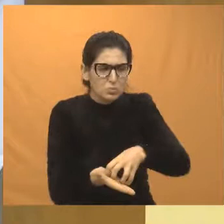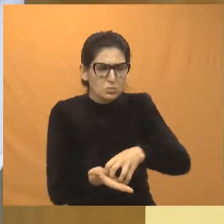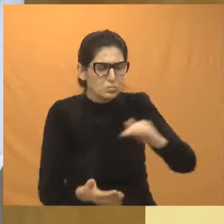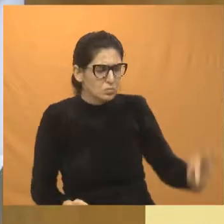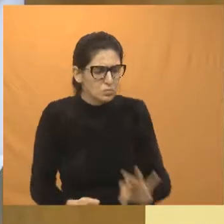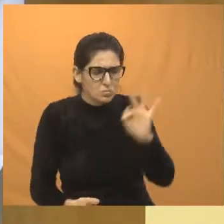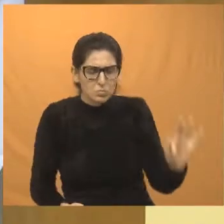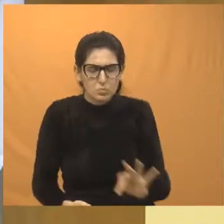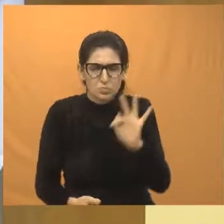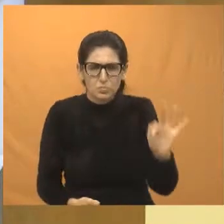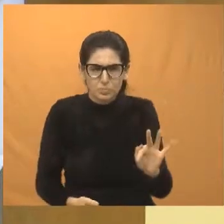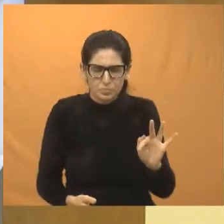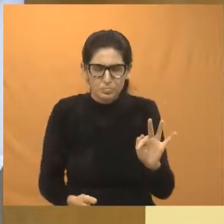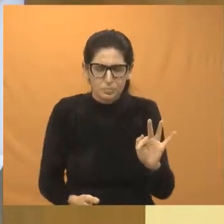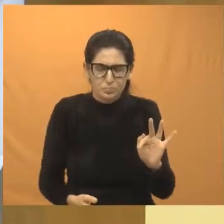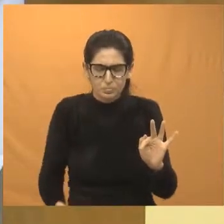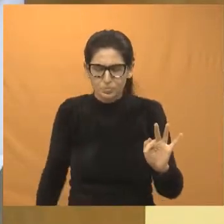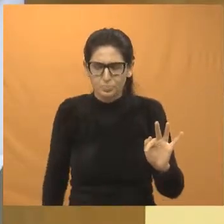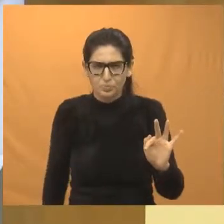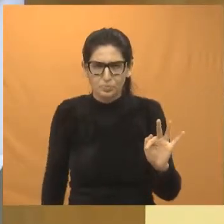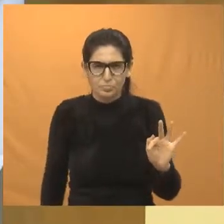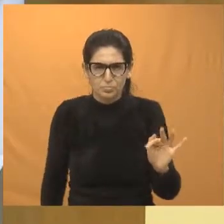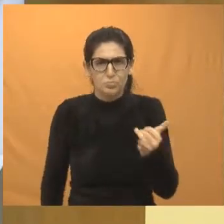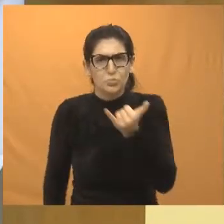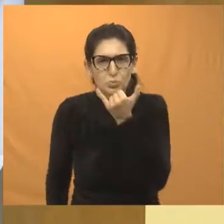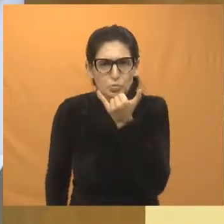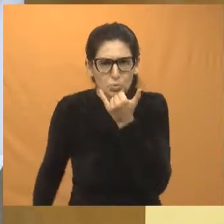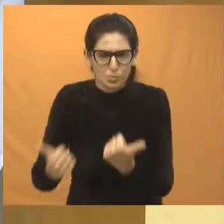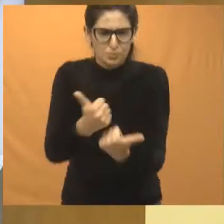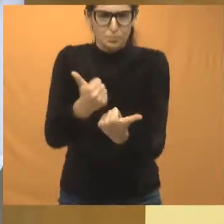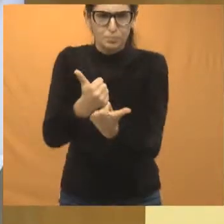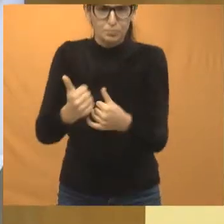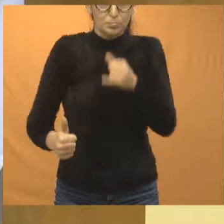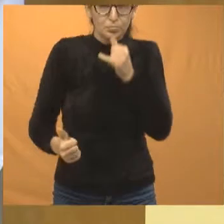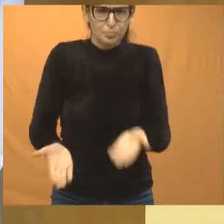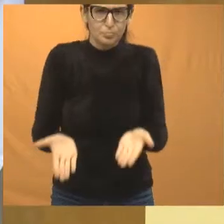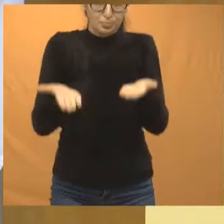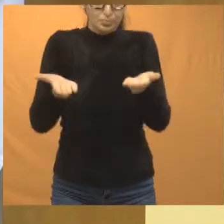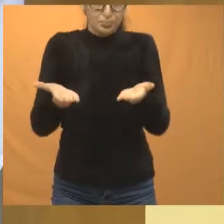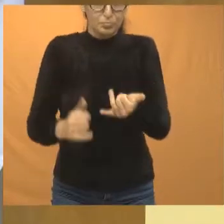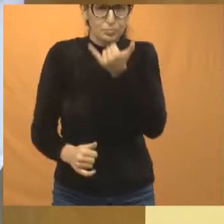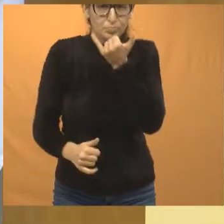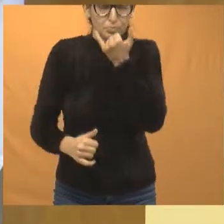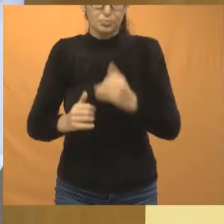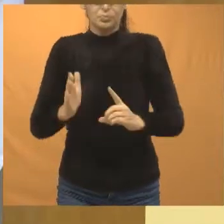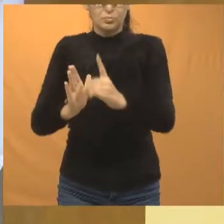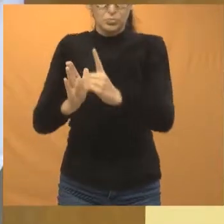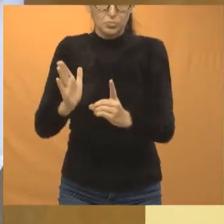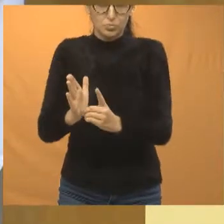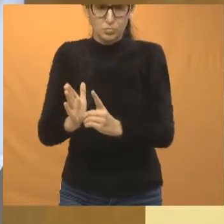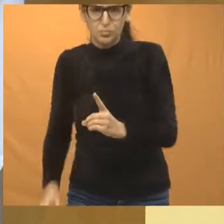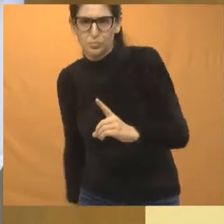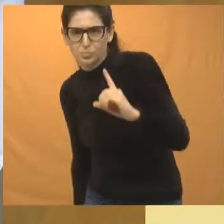universitárias para compor, e daí você põe num artigo o decreto, em primeiro lugar, e depois ouvir